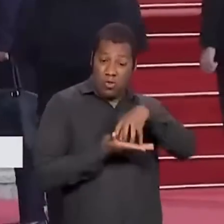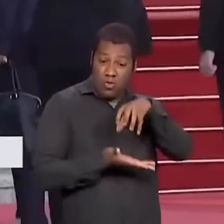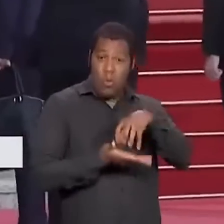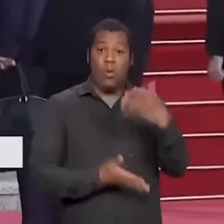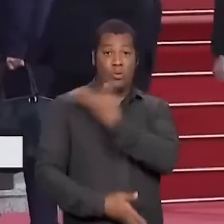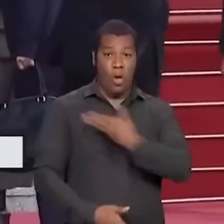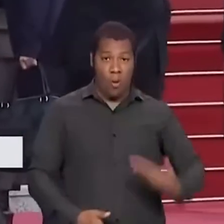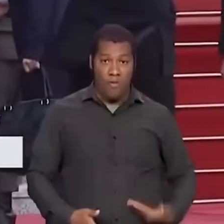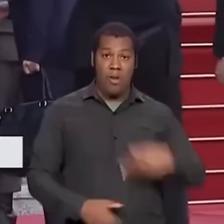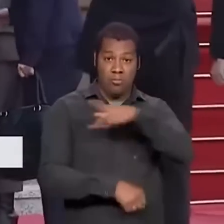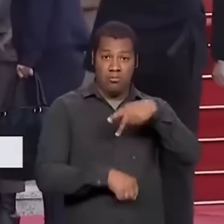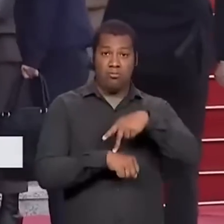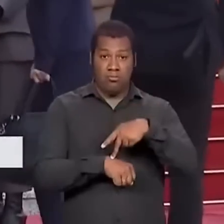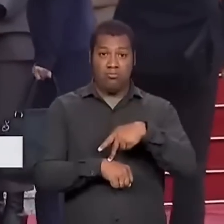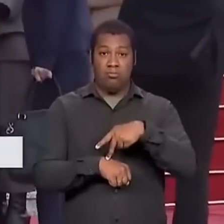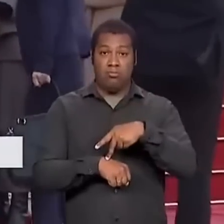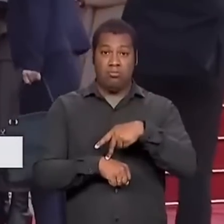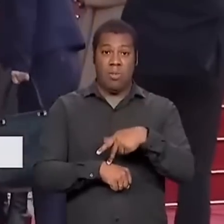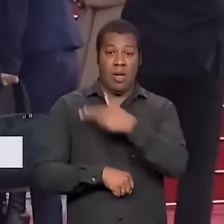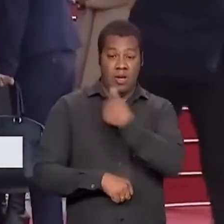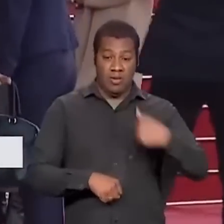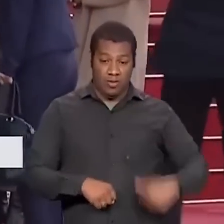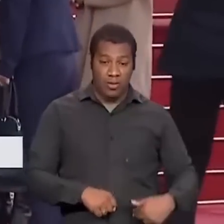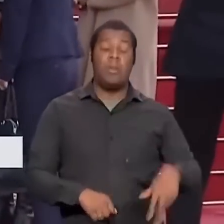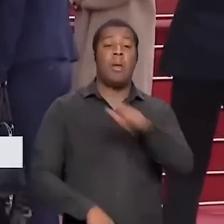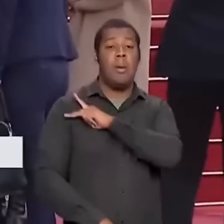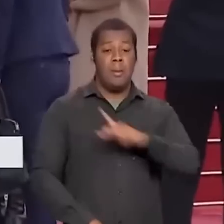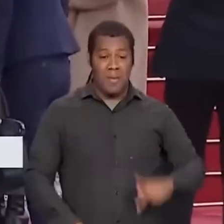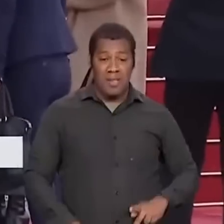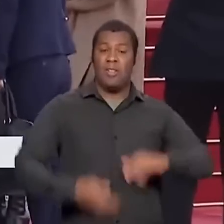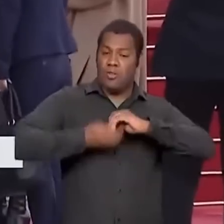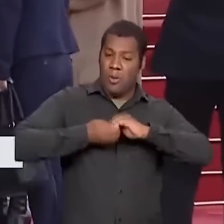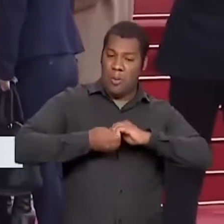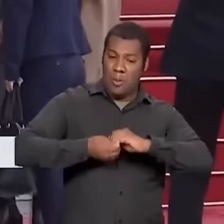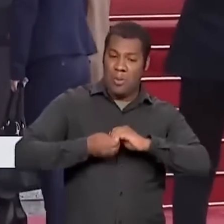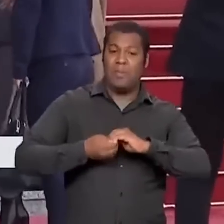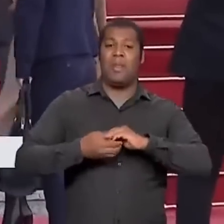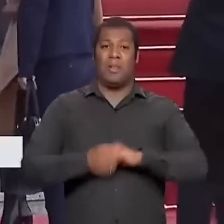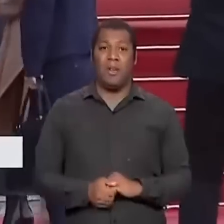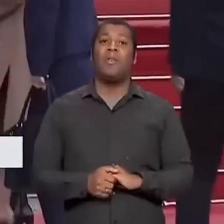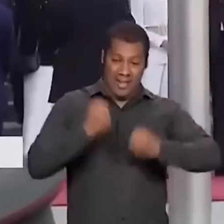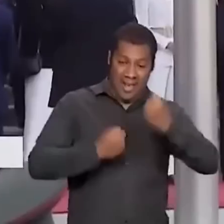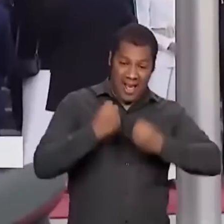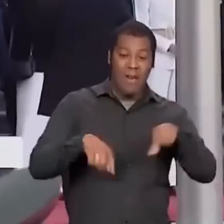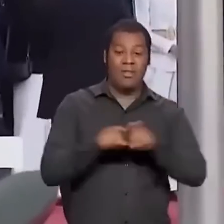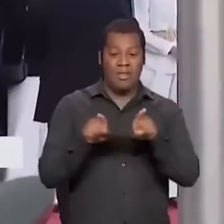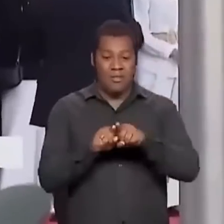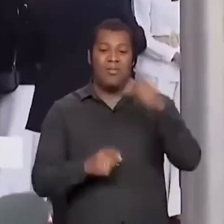chinês, o presidente Xi Jinping cumprimentando também membros da comitiva brasileira.